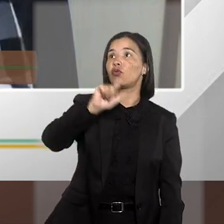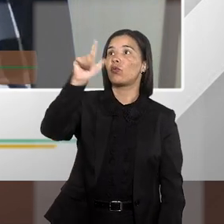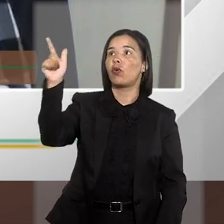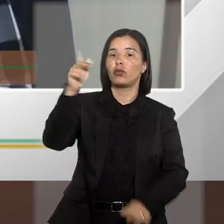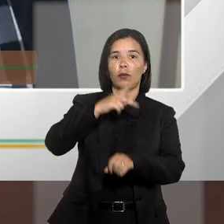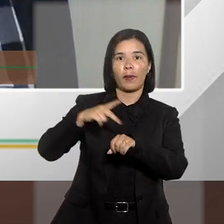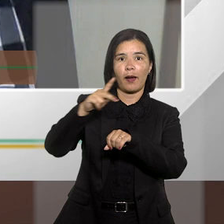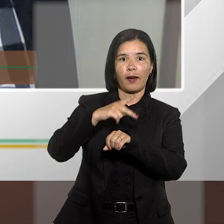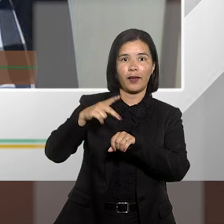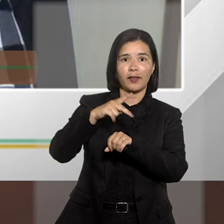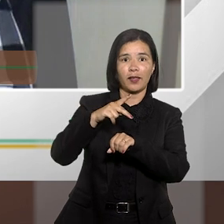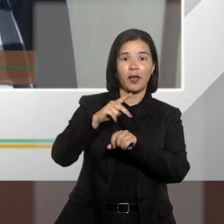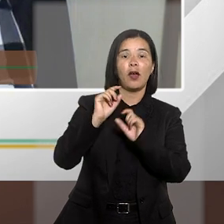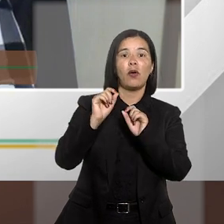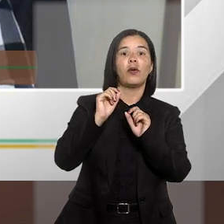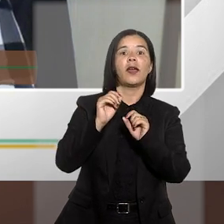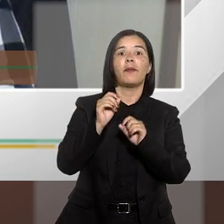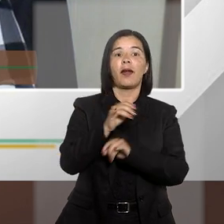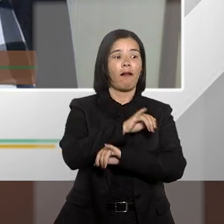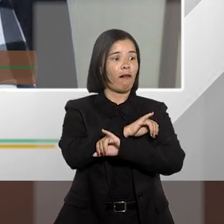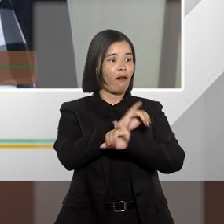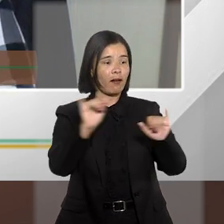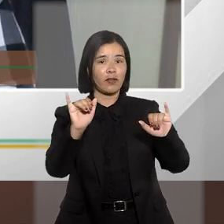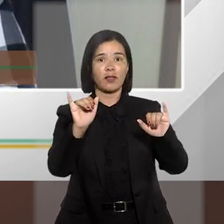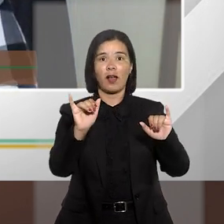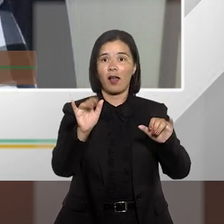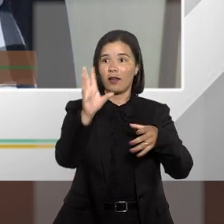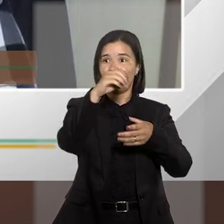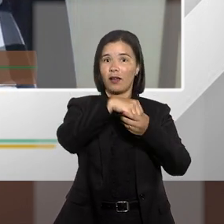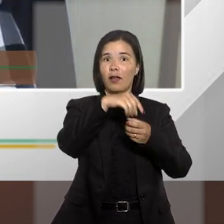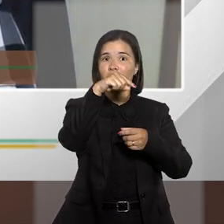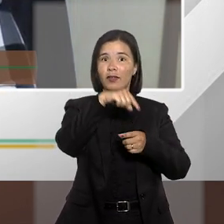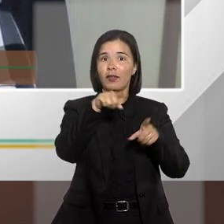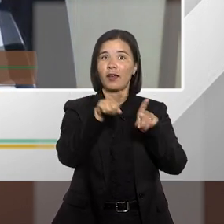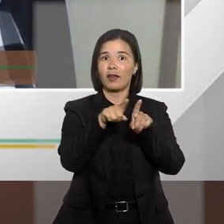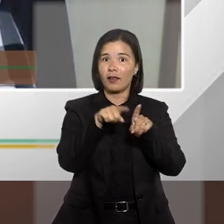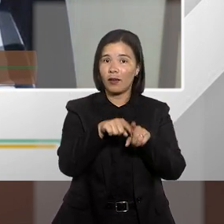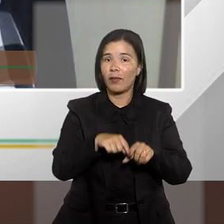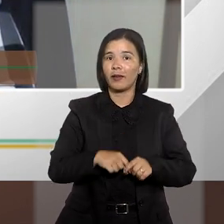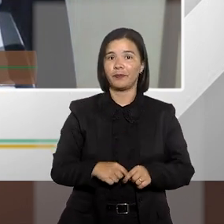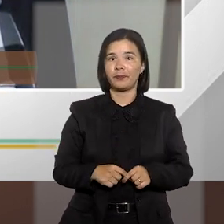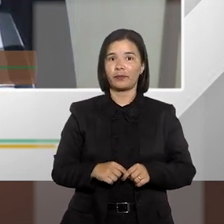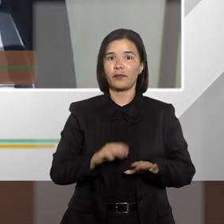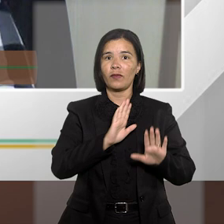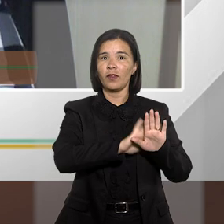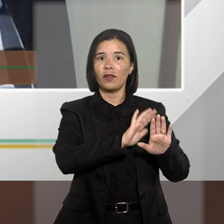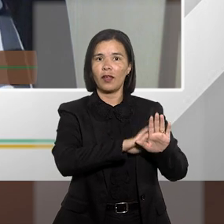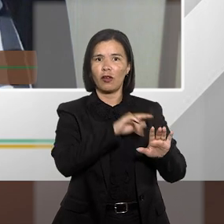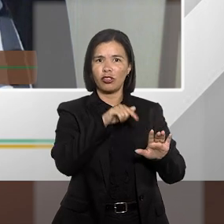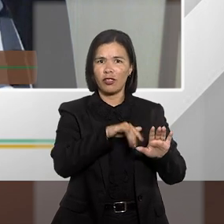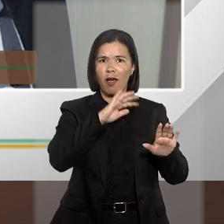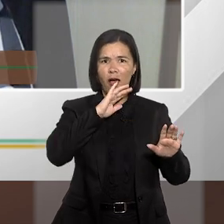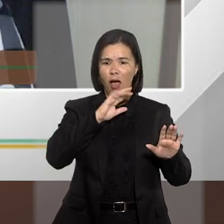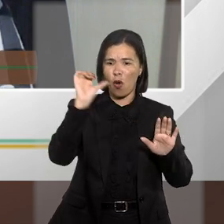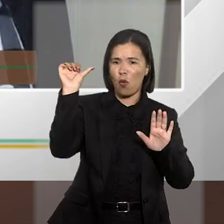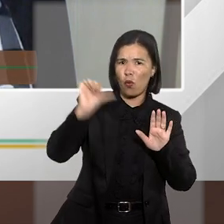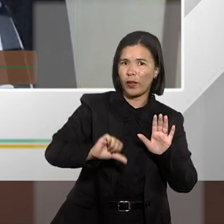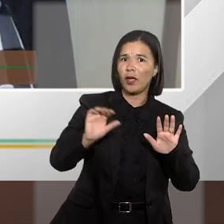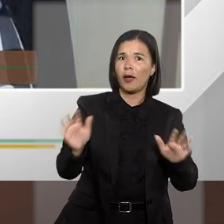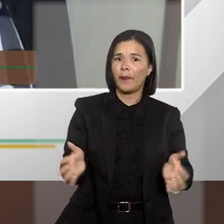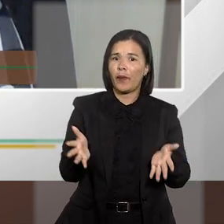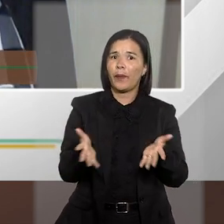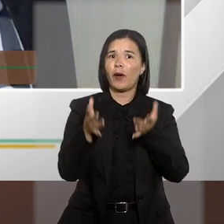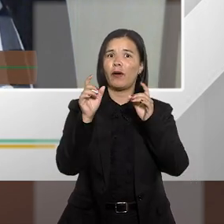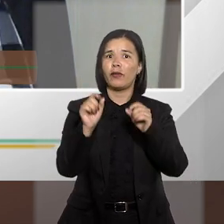inclusive, para dizer que fazia parte desse conjunto de kit. Então, a ideologia, ela é perversa e ela promove,